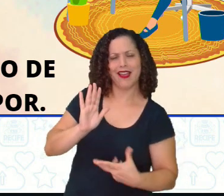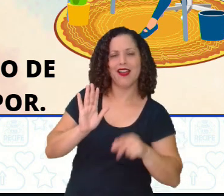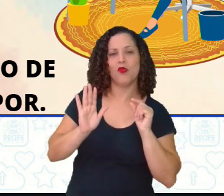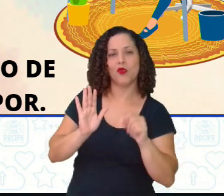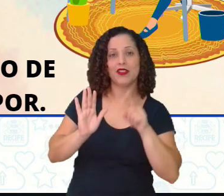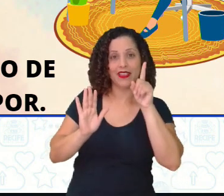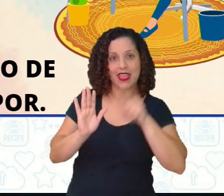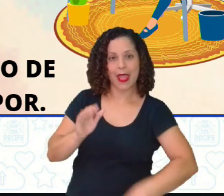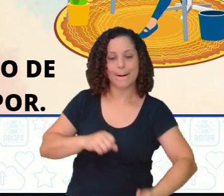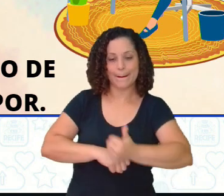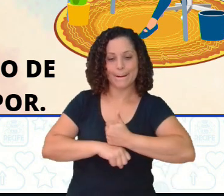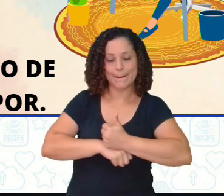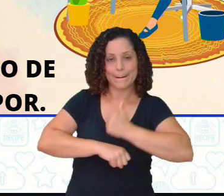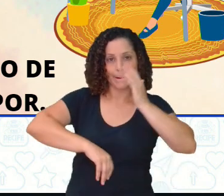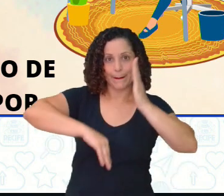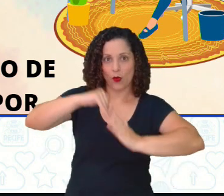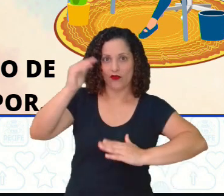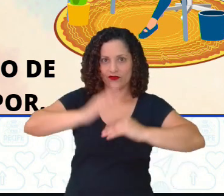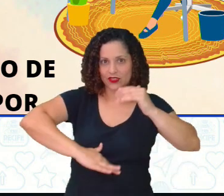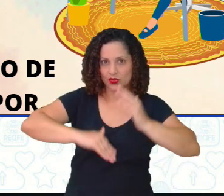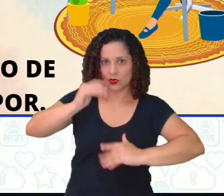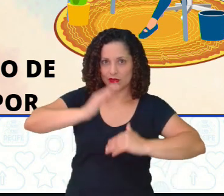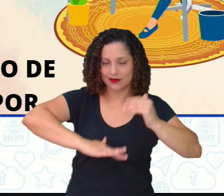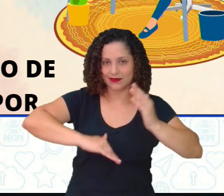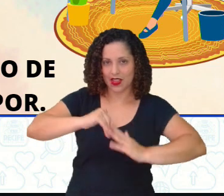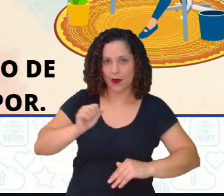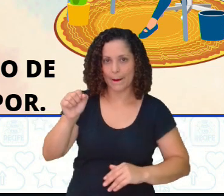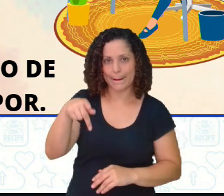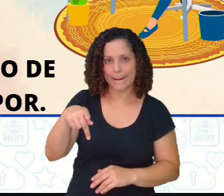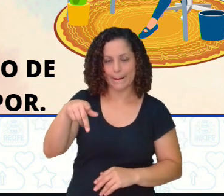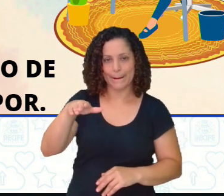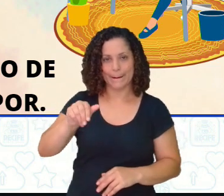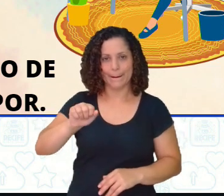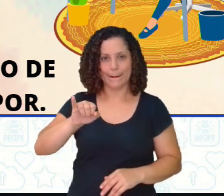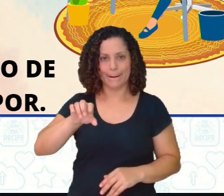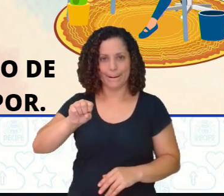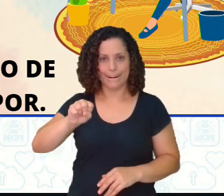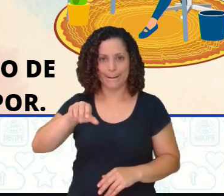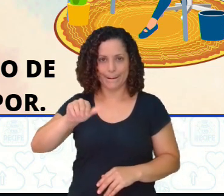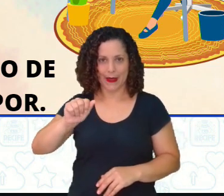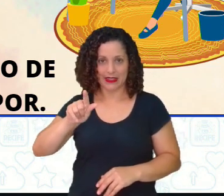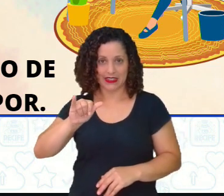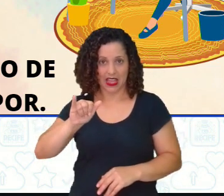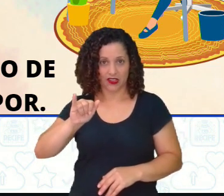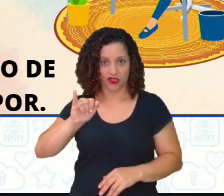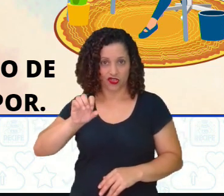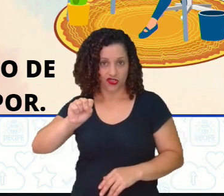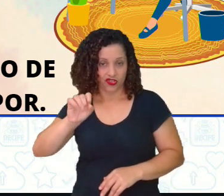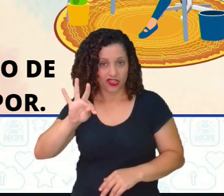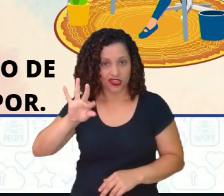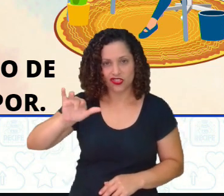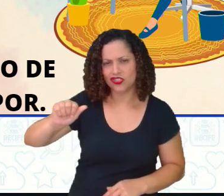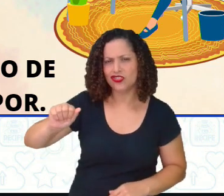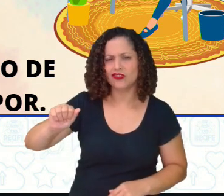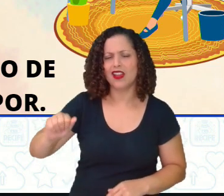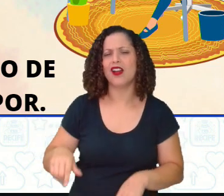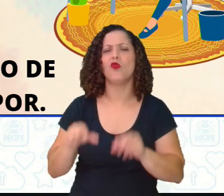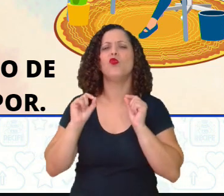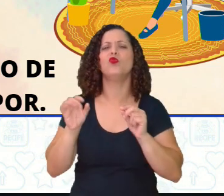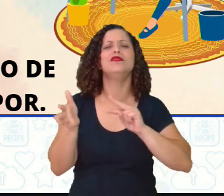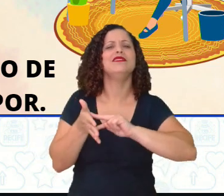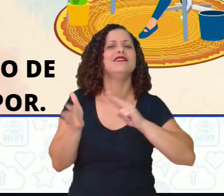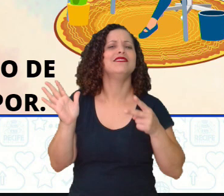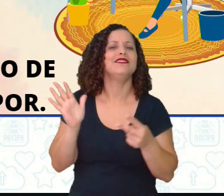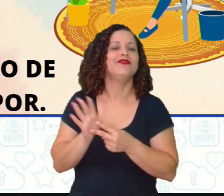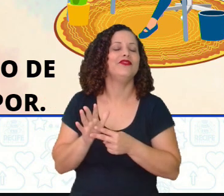que é um paisagista. Será que tem alguém, só em ver o nome, dizer, eu quero ser isso? Mas vamos ver primeiro o que é.